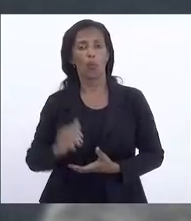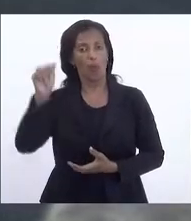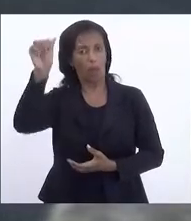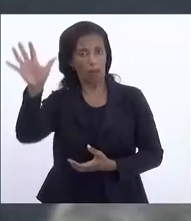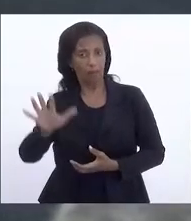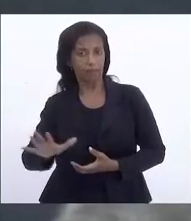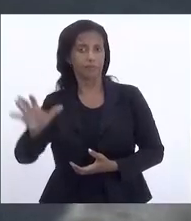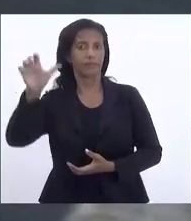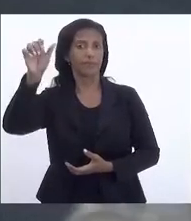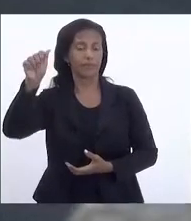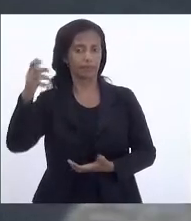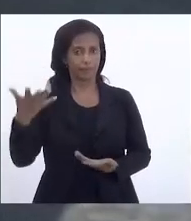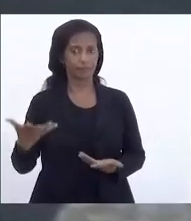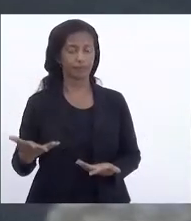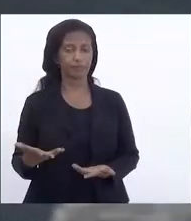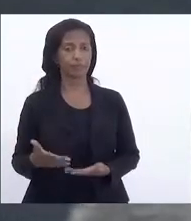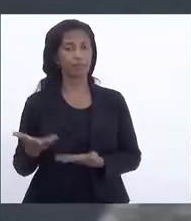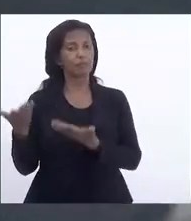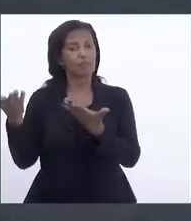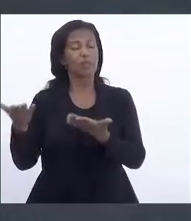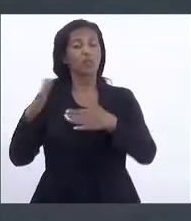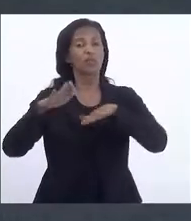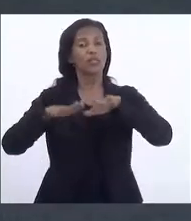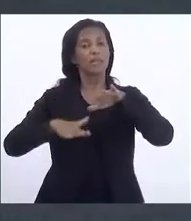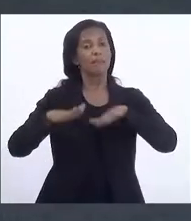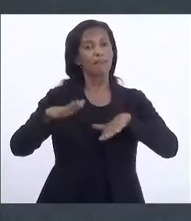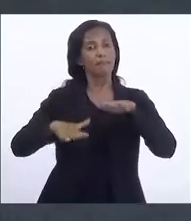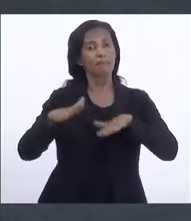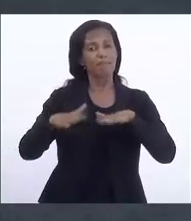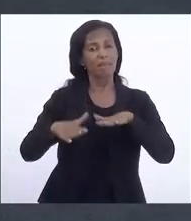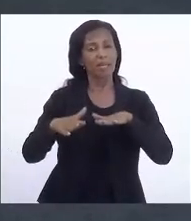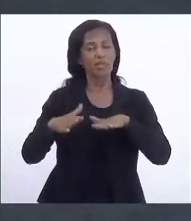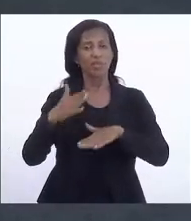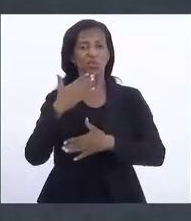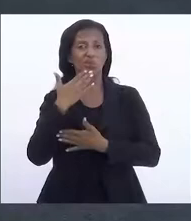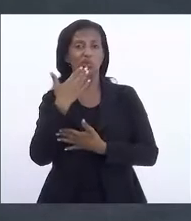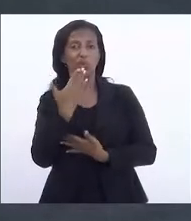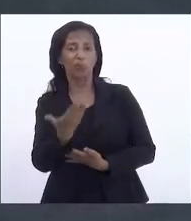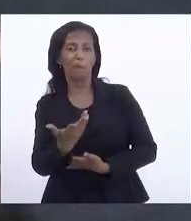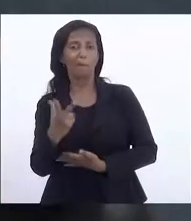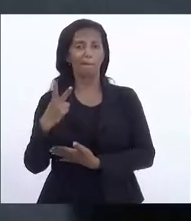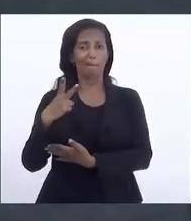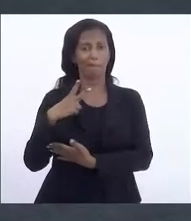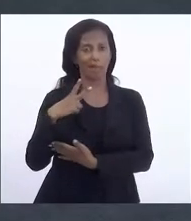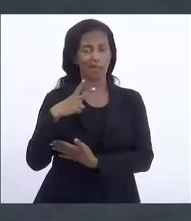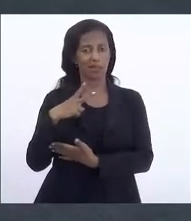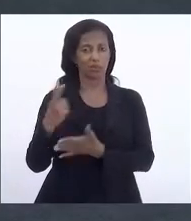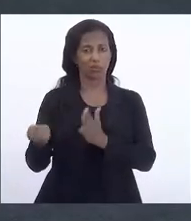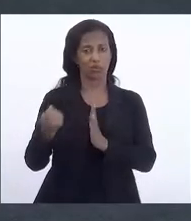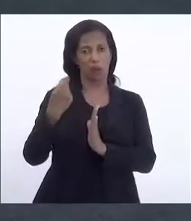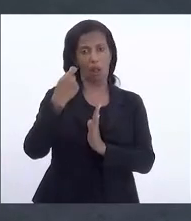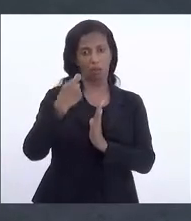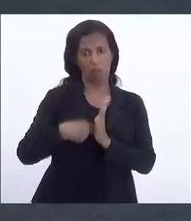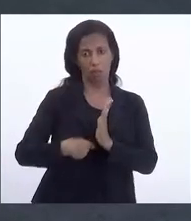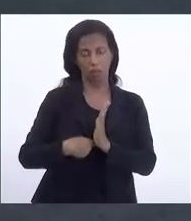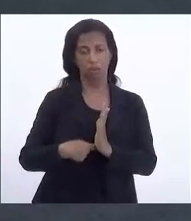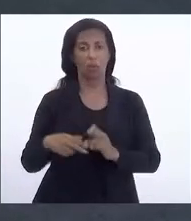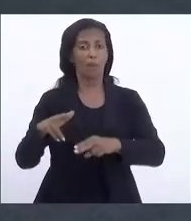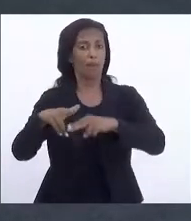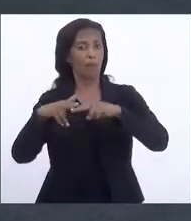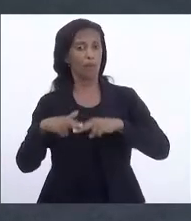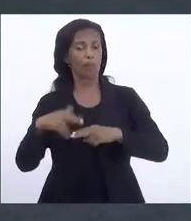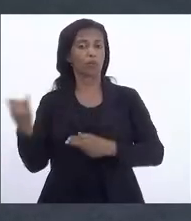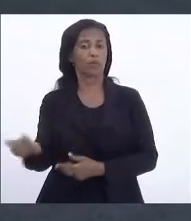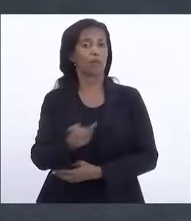africanas. Então, isso dependeria de uma demanda individual do registro. Por isso, a